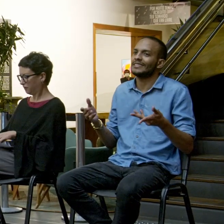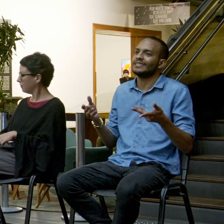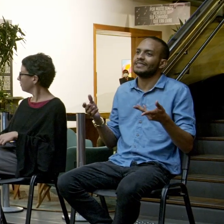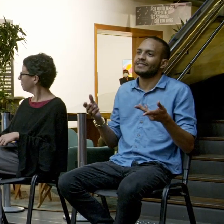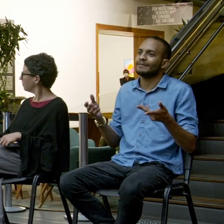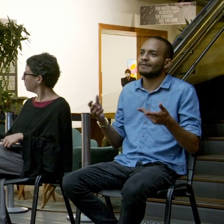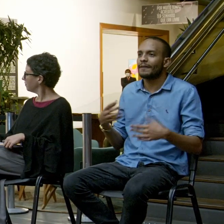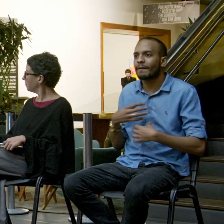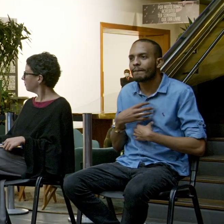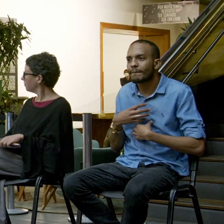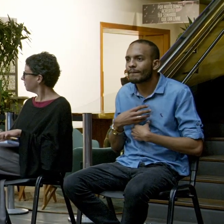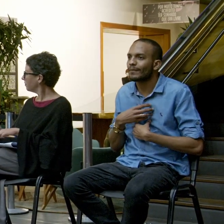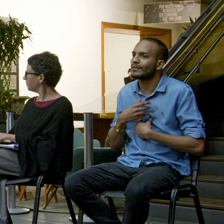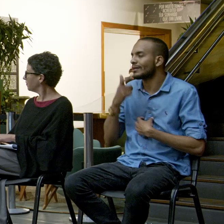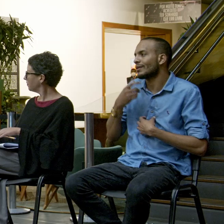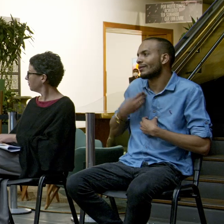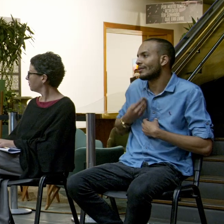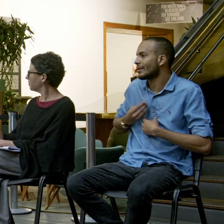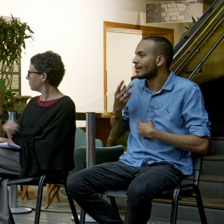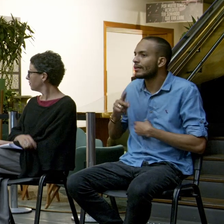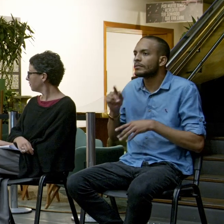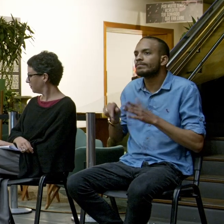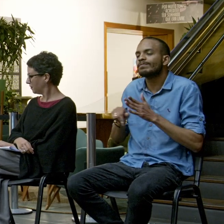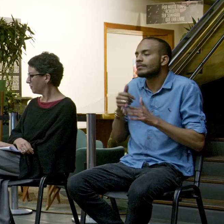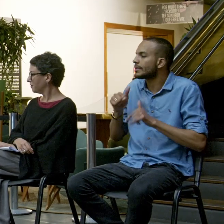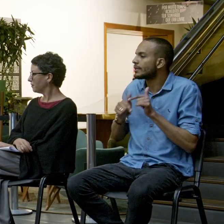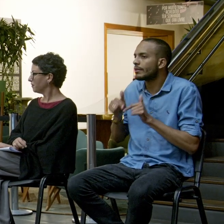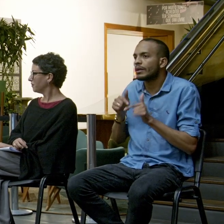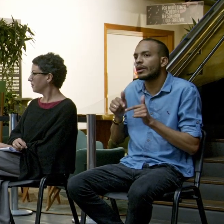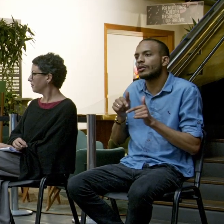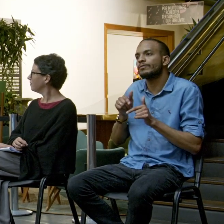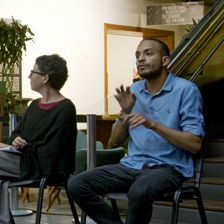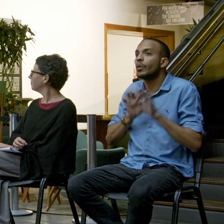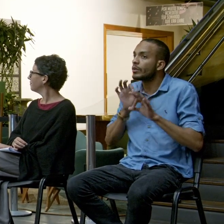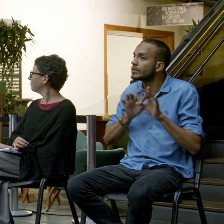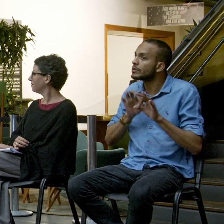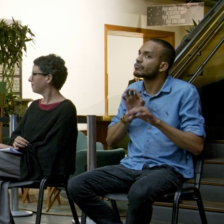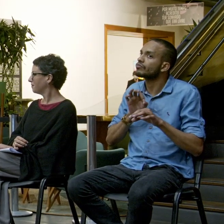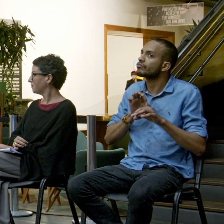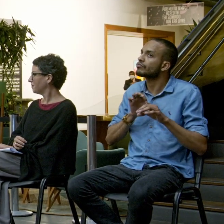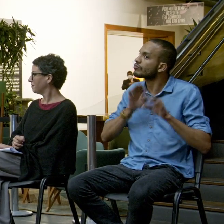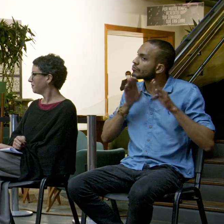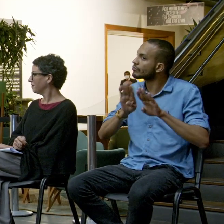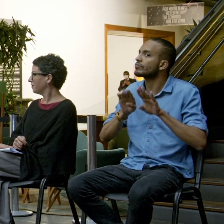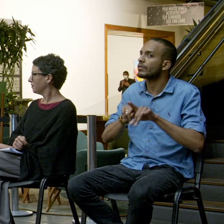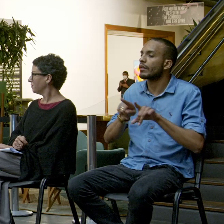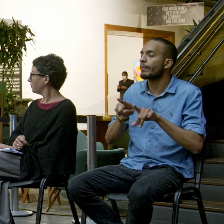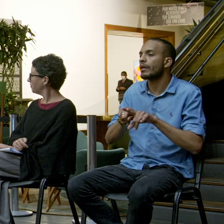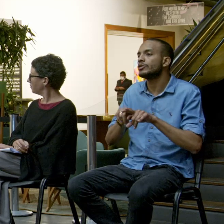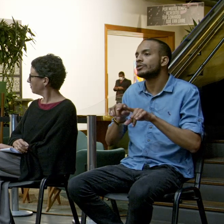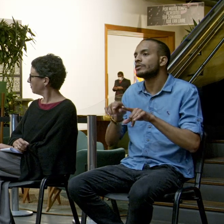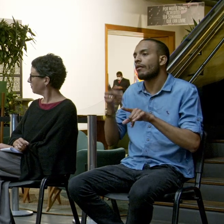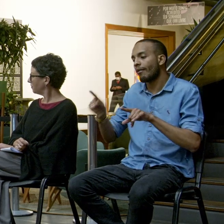E, bom, para estar aqui, a primeira vez que eu trabalhei com curadoria foi aqui, e foi com a Glória